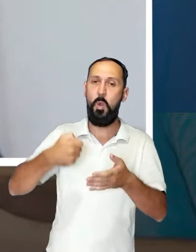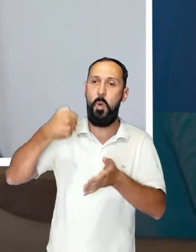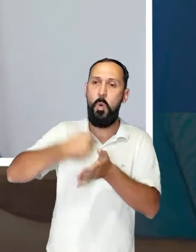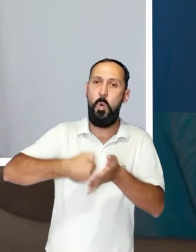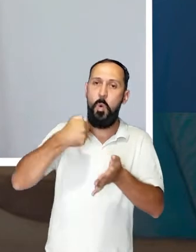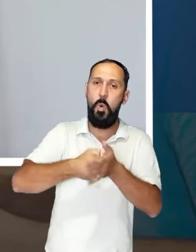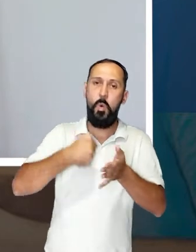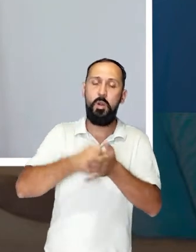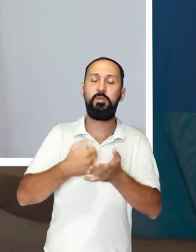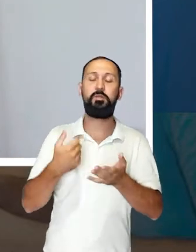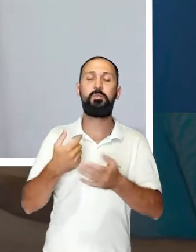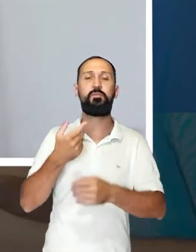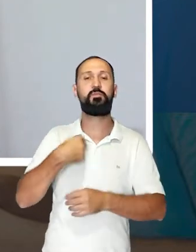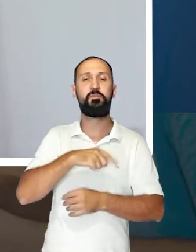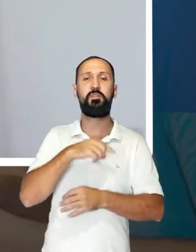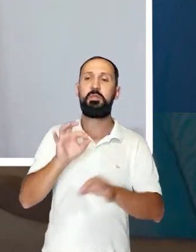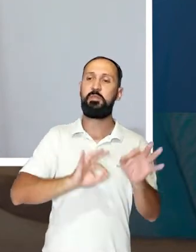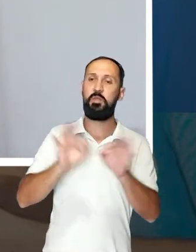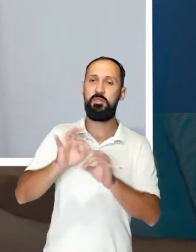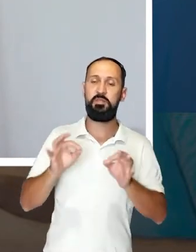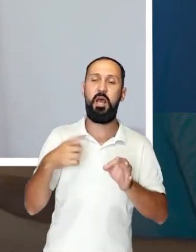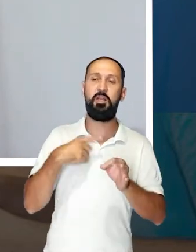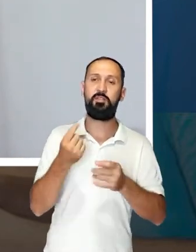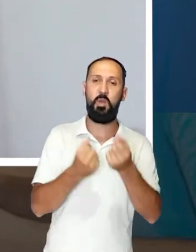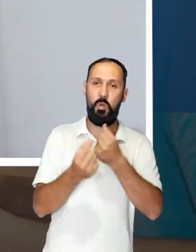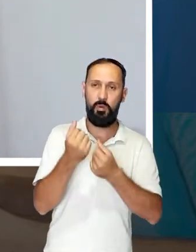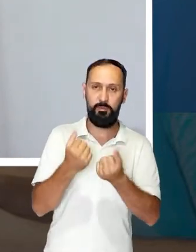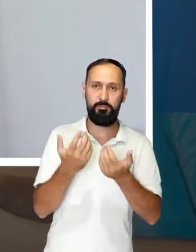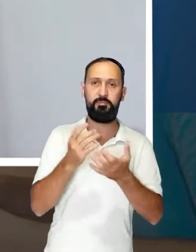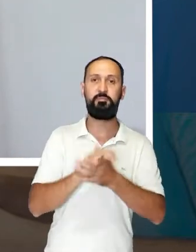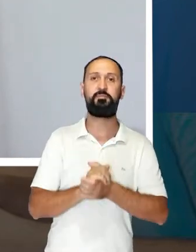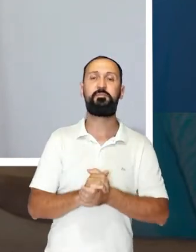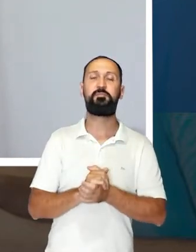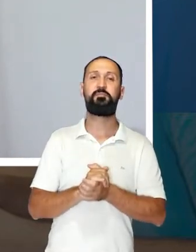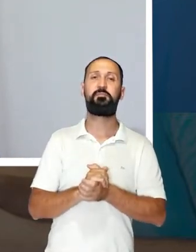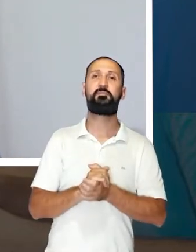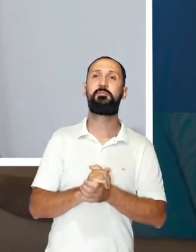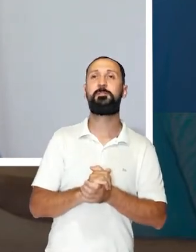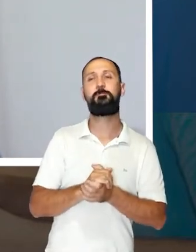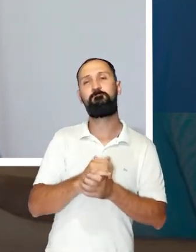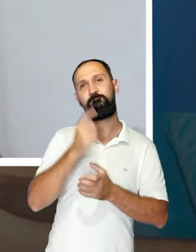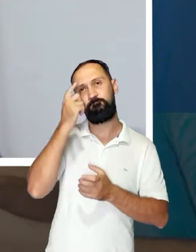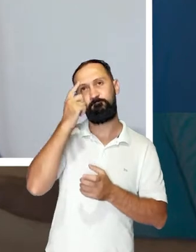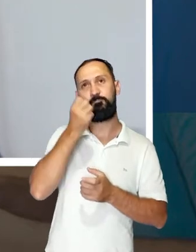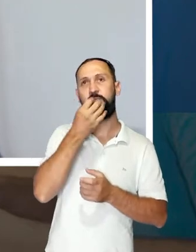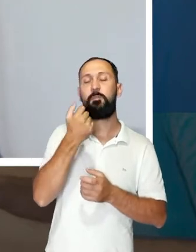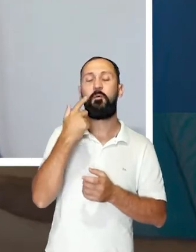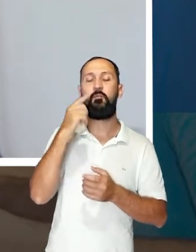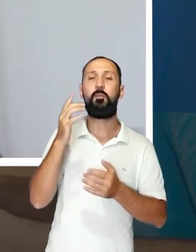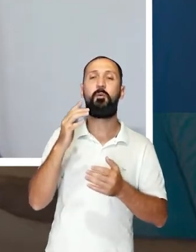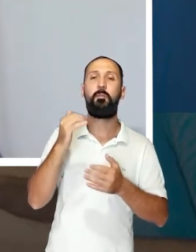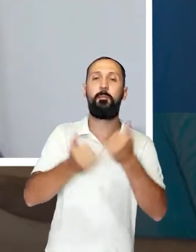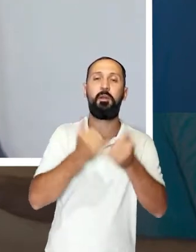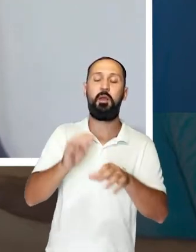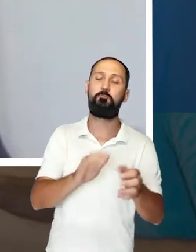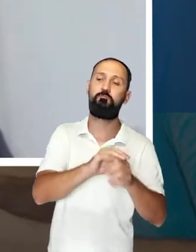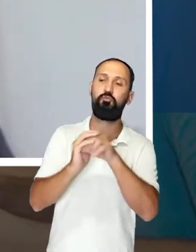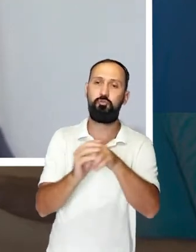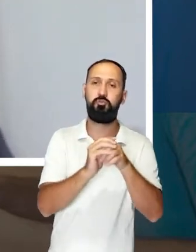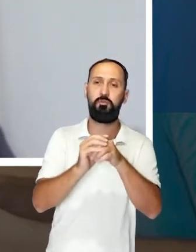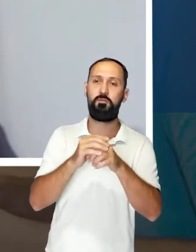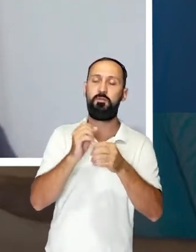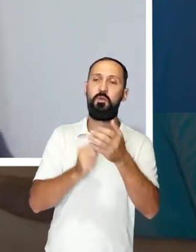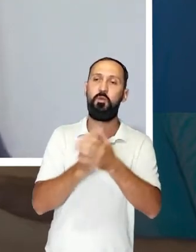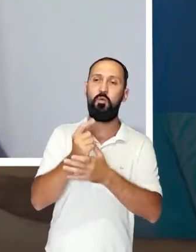exigiu que você se reorganizasse economicamente. E eu falei, bem, vamos aqui brincar